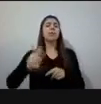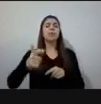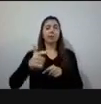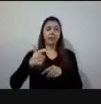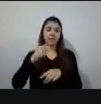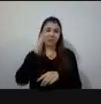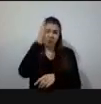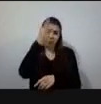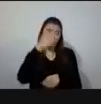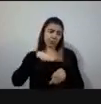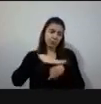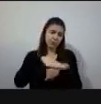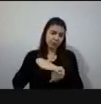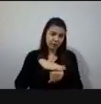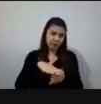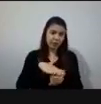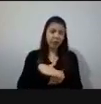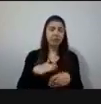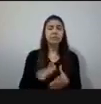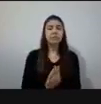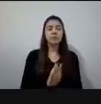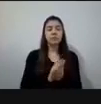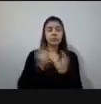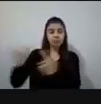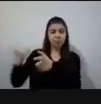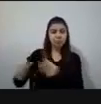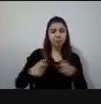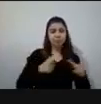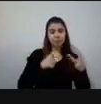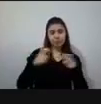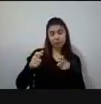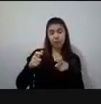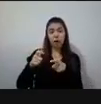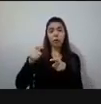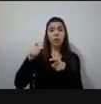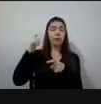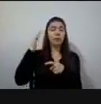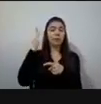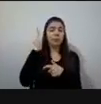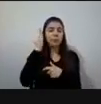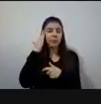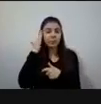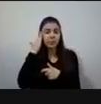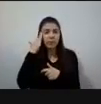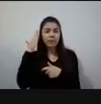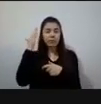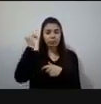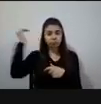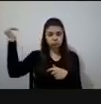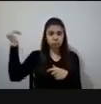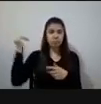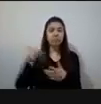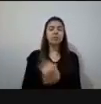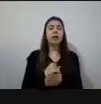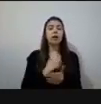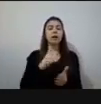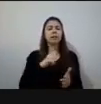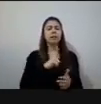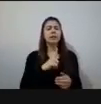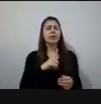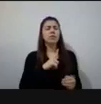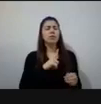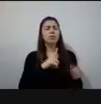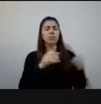os setores essa capacitação. Aqui nos comentários da nossa live, teve a Rita